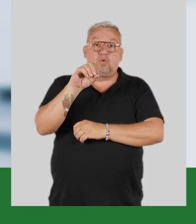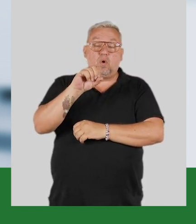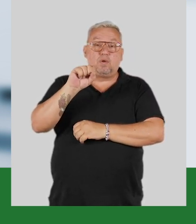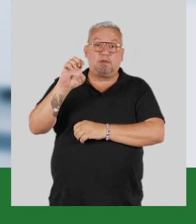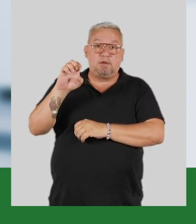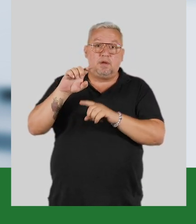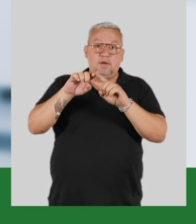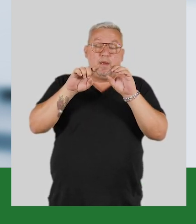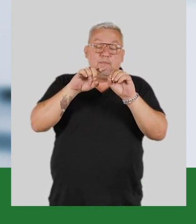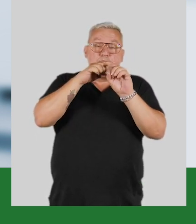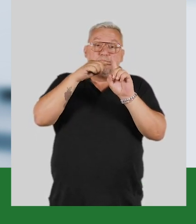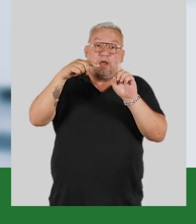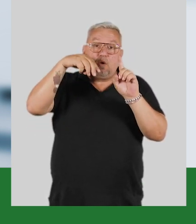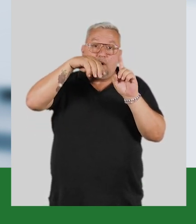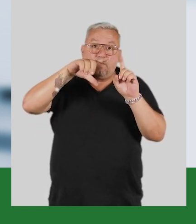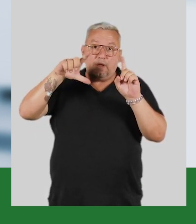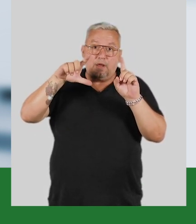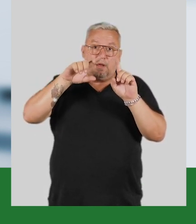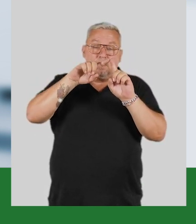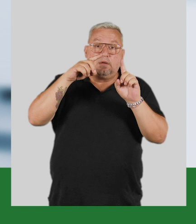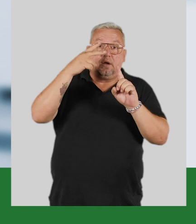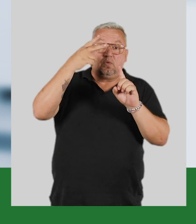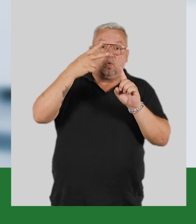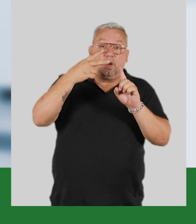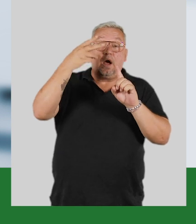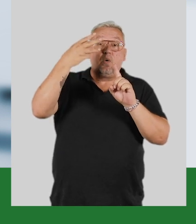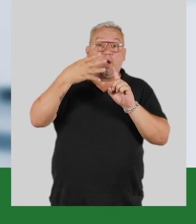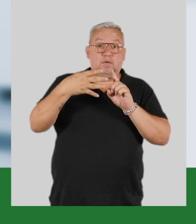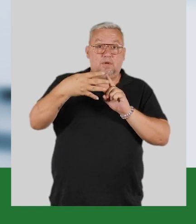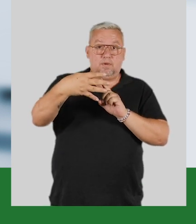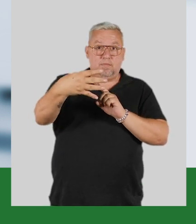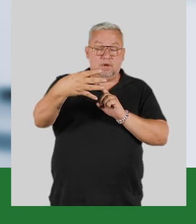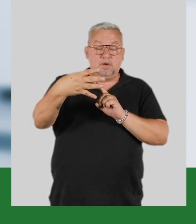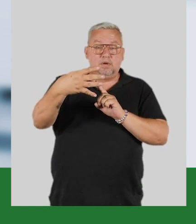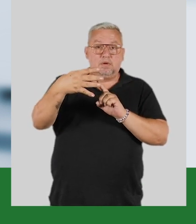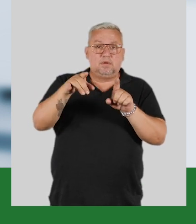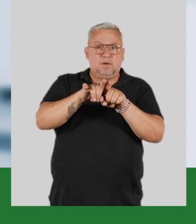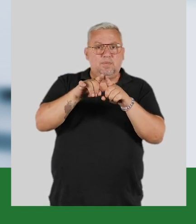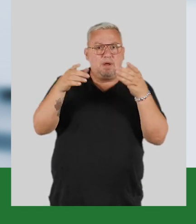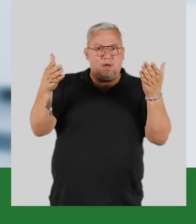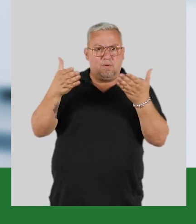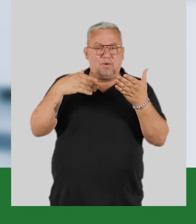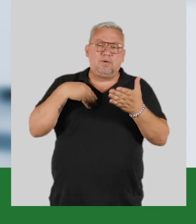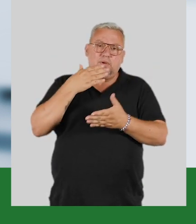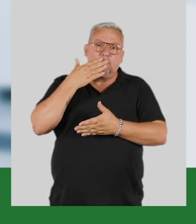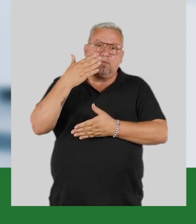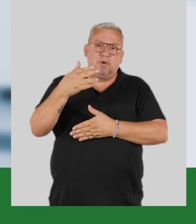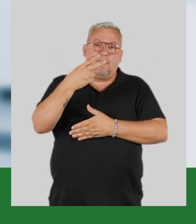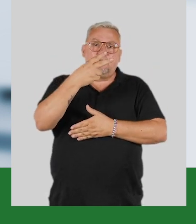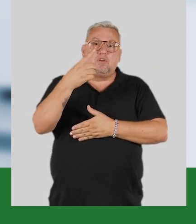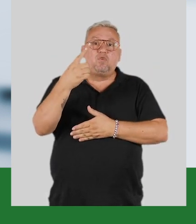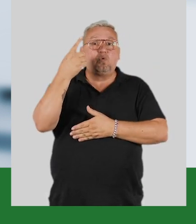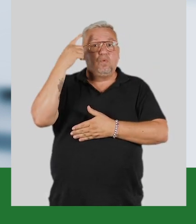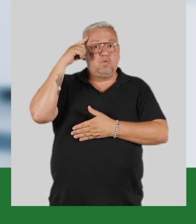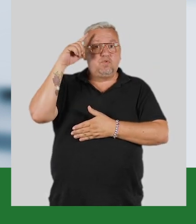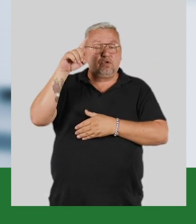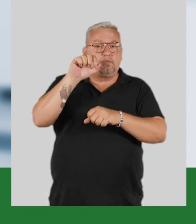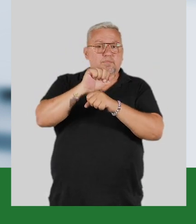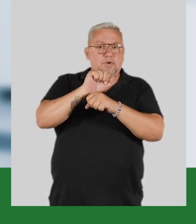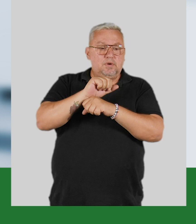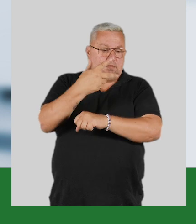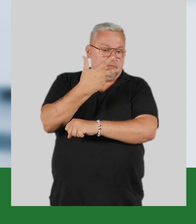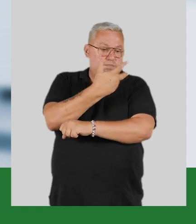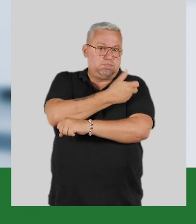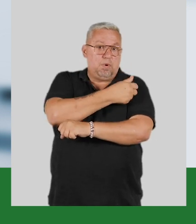0,5 ml, com intervalo que pode variar de 2 a 4 semanas. O recomendado neste momento são 21 dias de intervalo entre